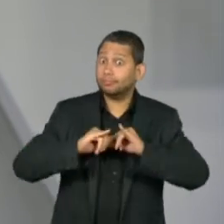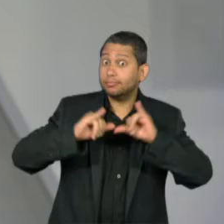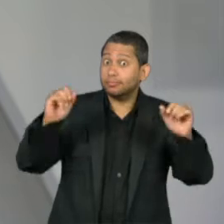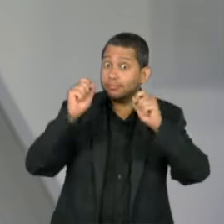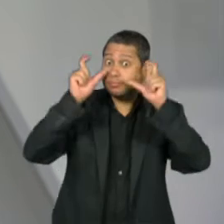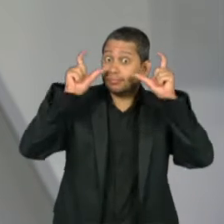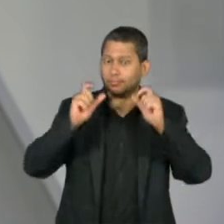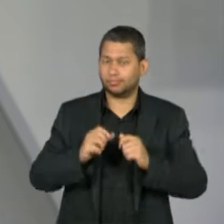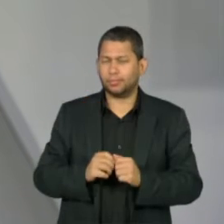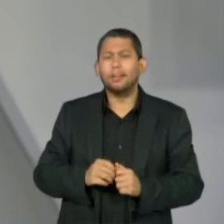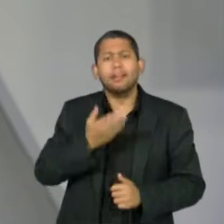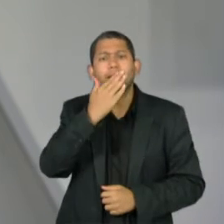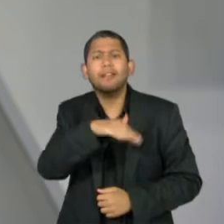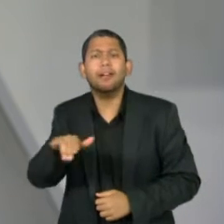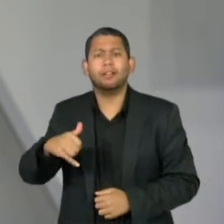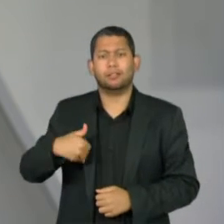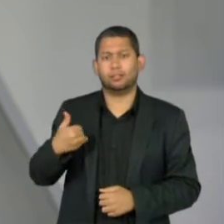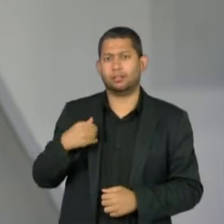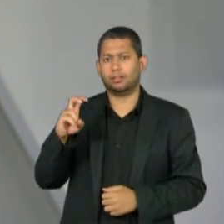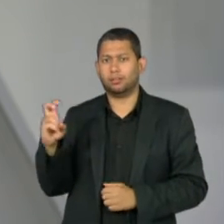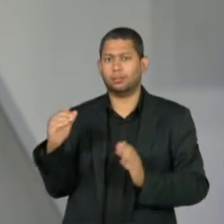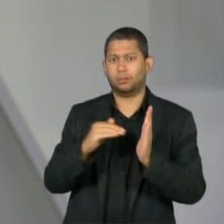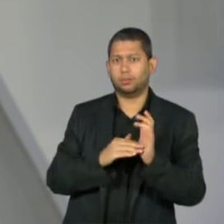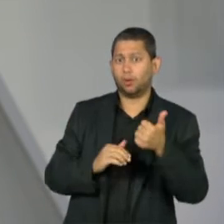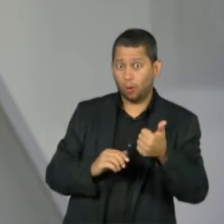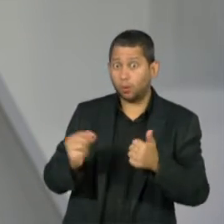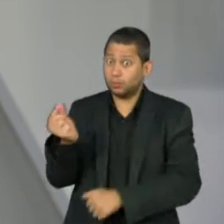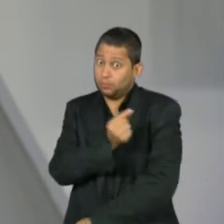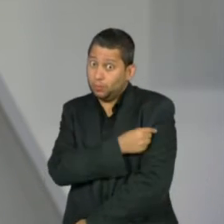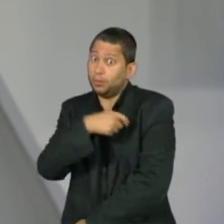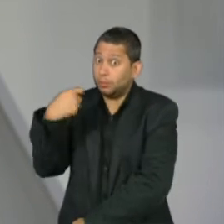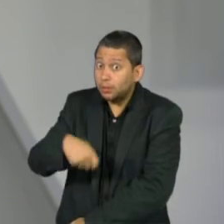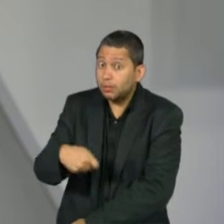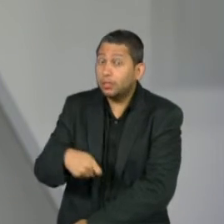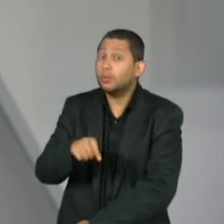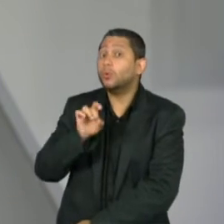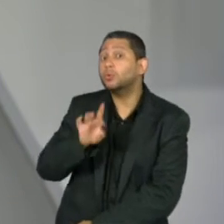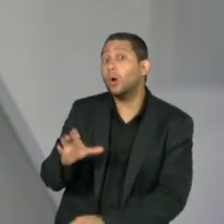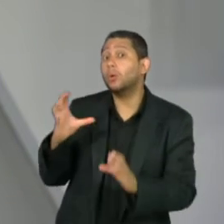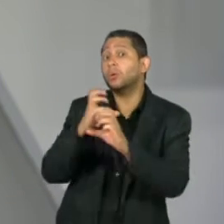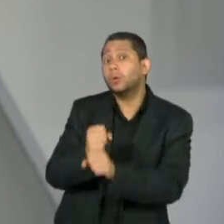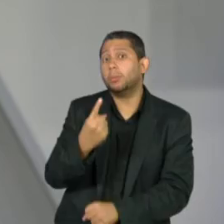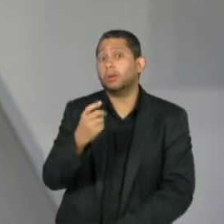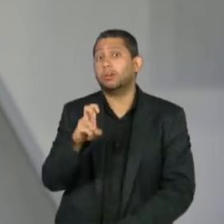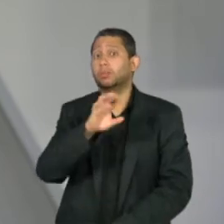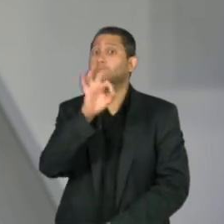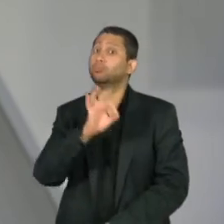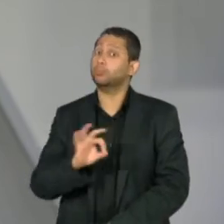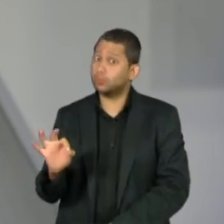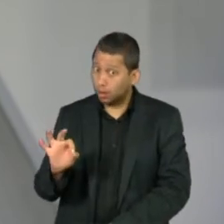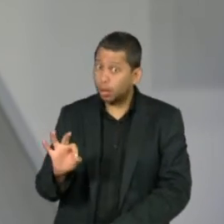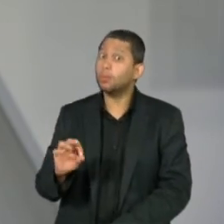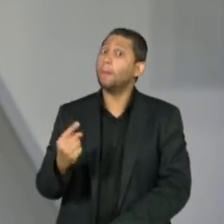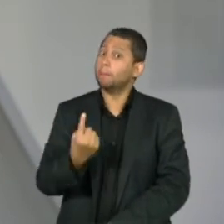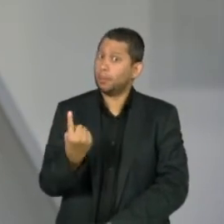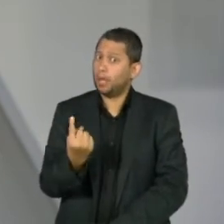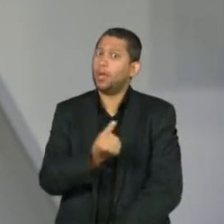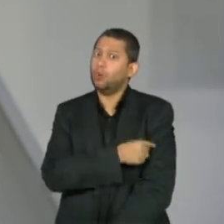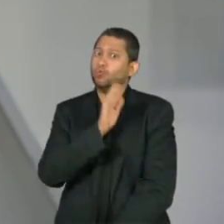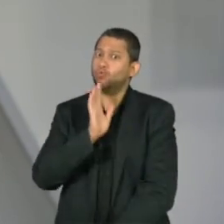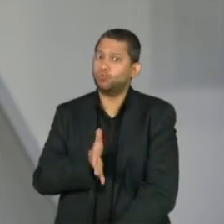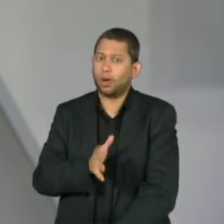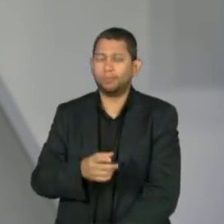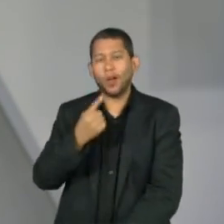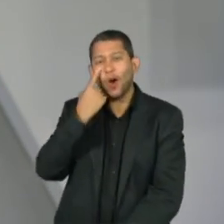menos de 15% das crianças que poderiam ser imunizadas contra a Covid-19 já tomaram pelo menos uma dose da vacina.